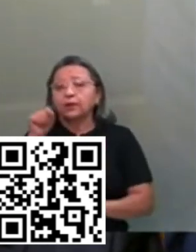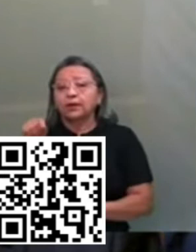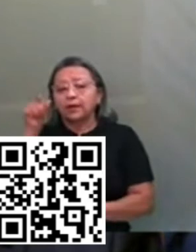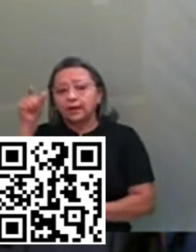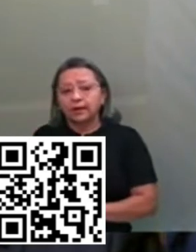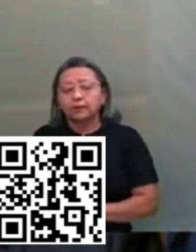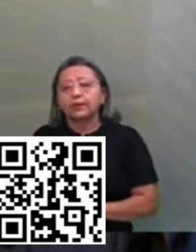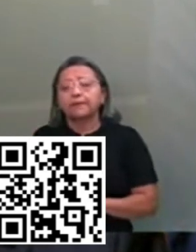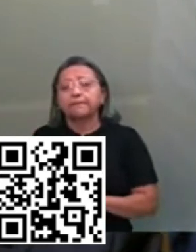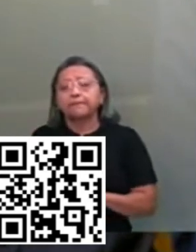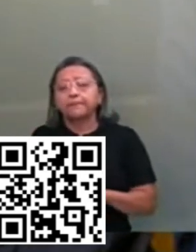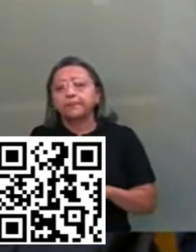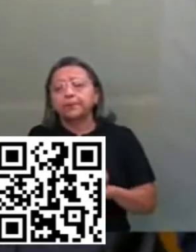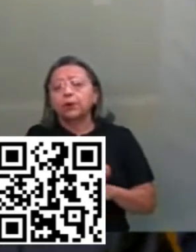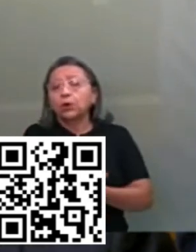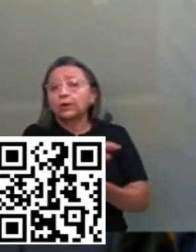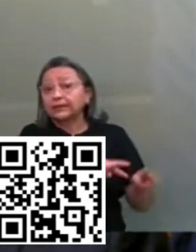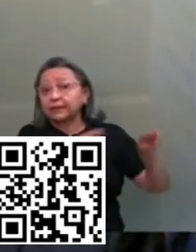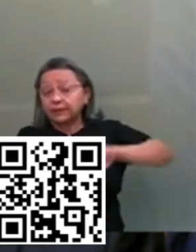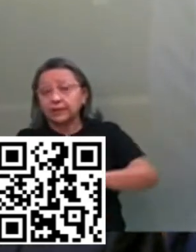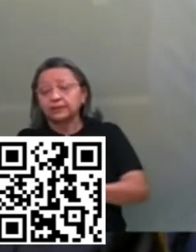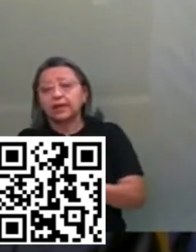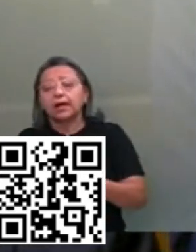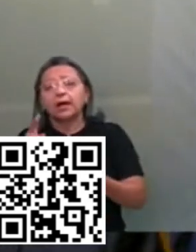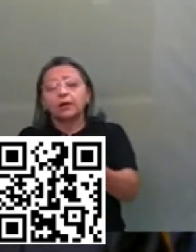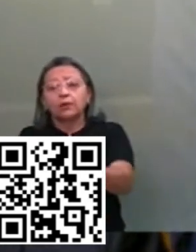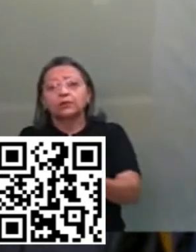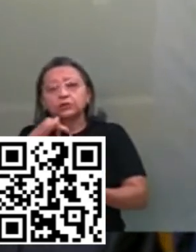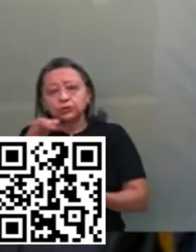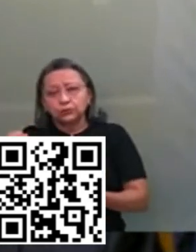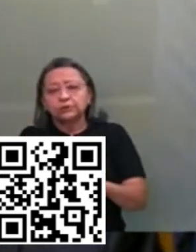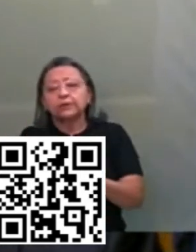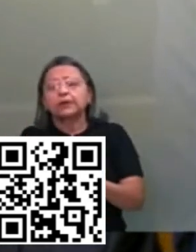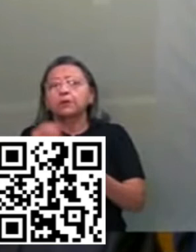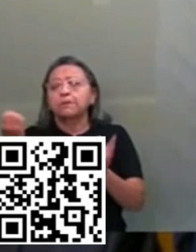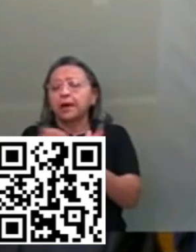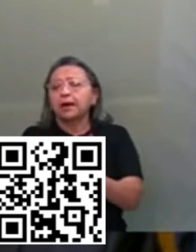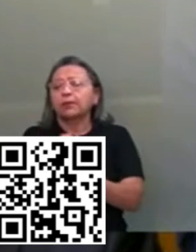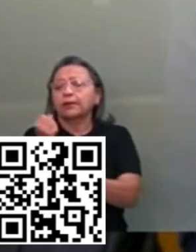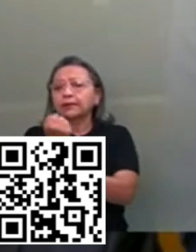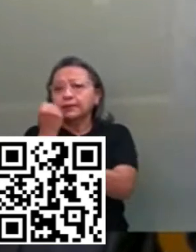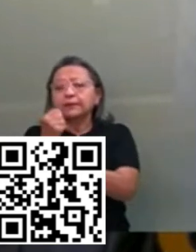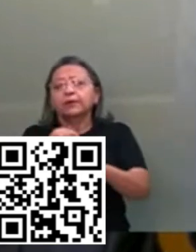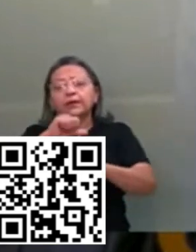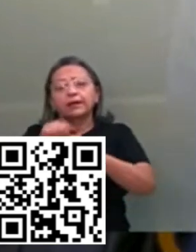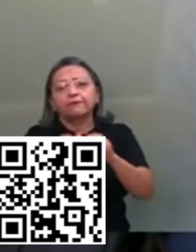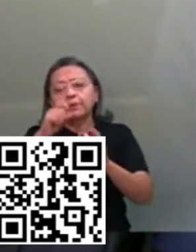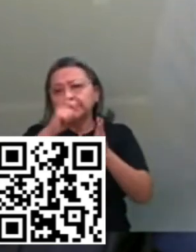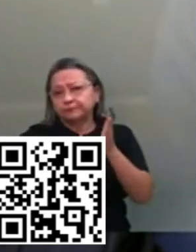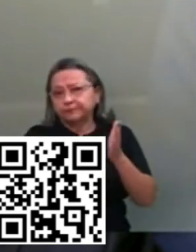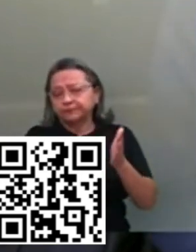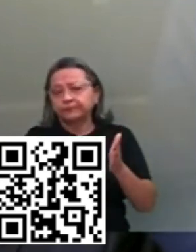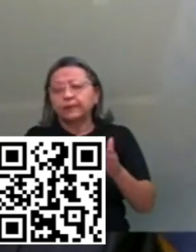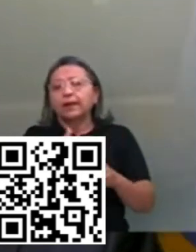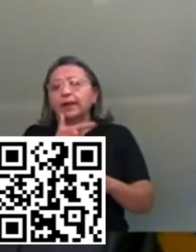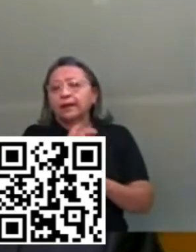da portabilidade da conta de luz, o do novo marco legal das garantias e o da reforma tributária.